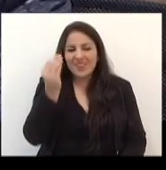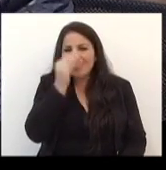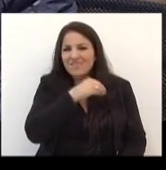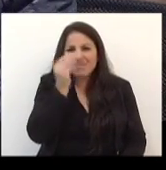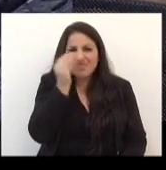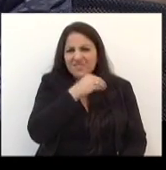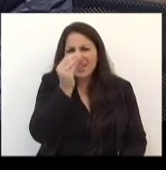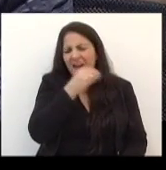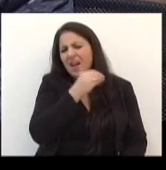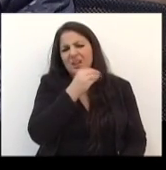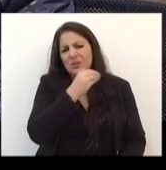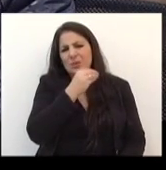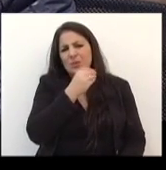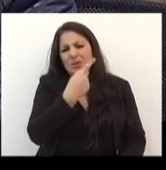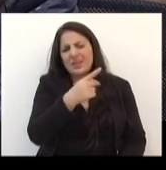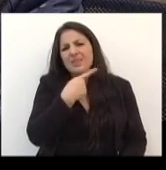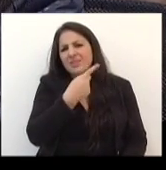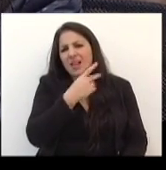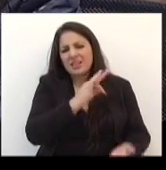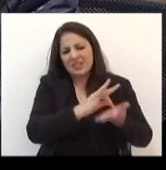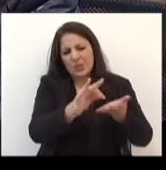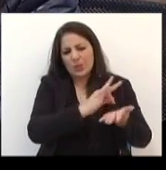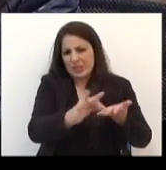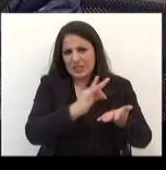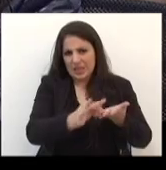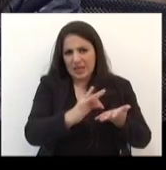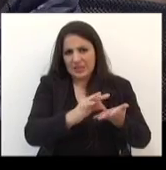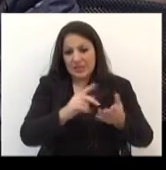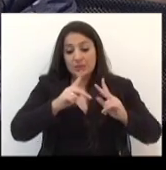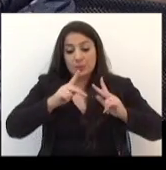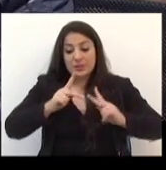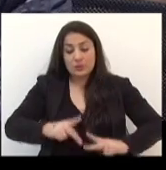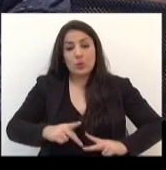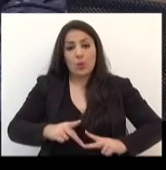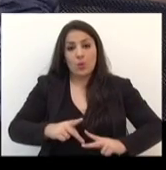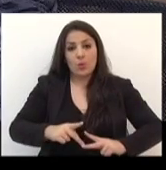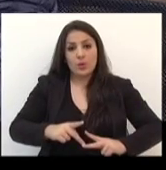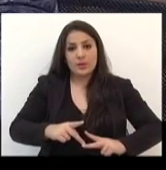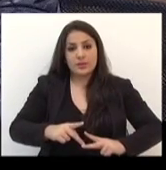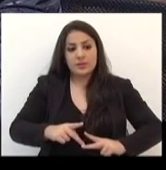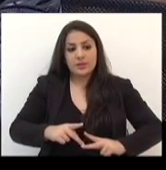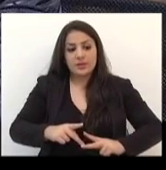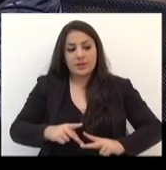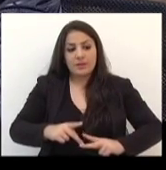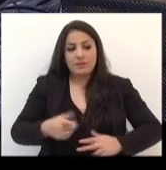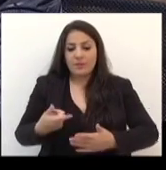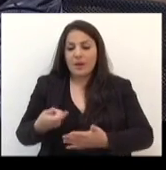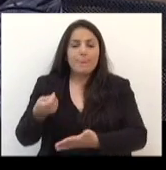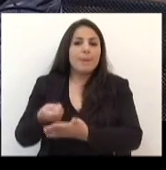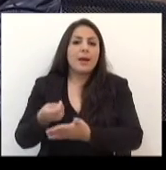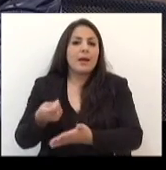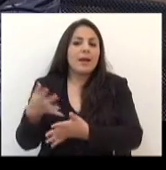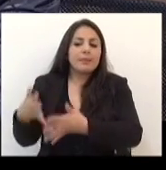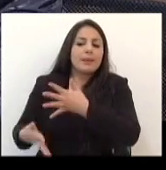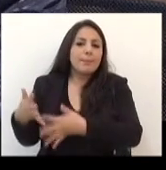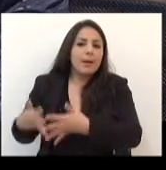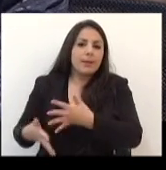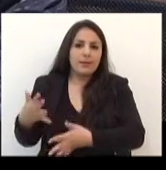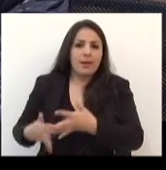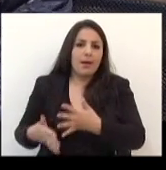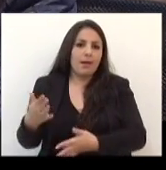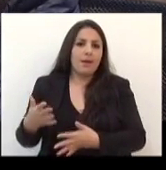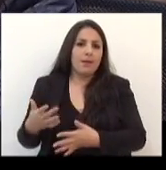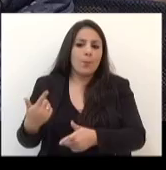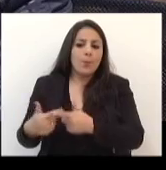fraco a tese, a teoria de que quem vai pagar por isso e que quem vai ocupar, ou como é que vai se dar o